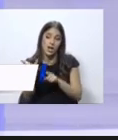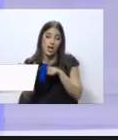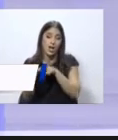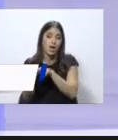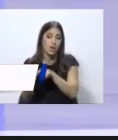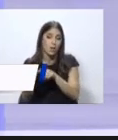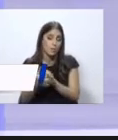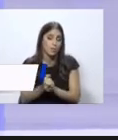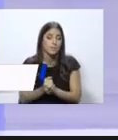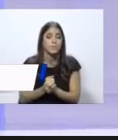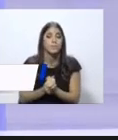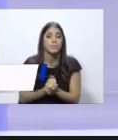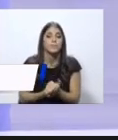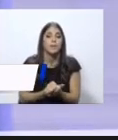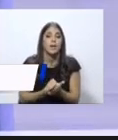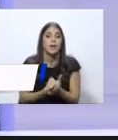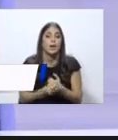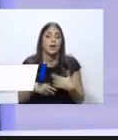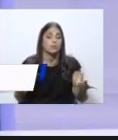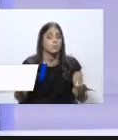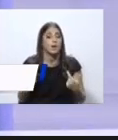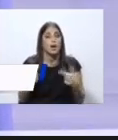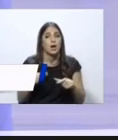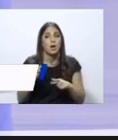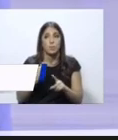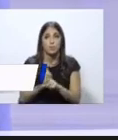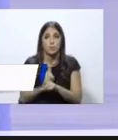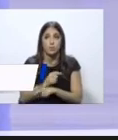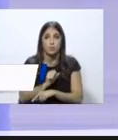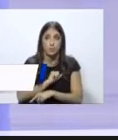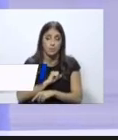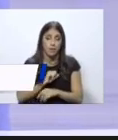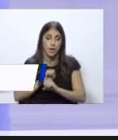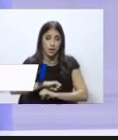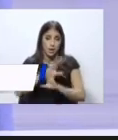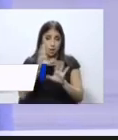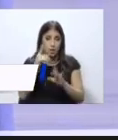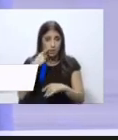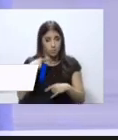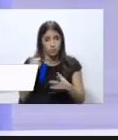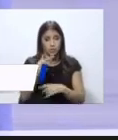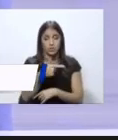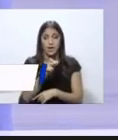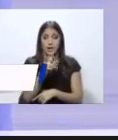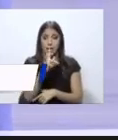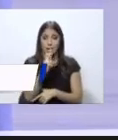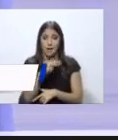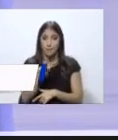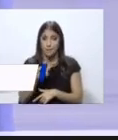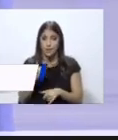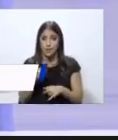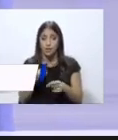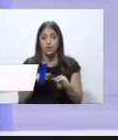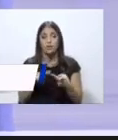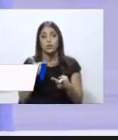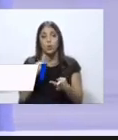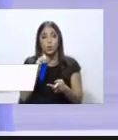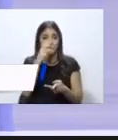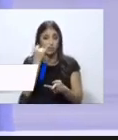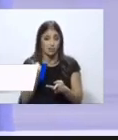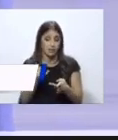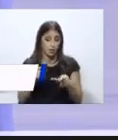essa linhagem. De qualquer maneira, há aqui uma coisa que me parece óbvia, que é o Taremi e o Tony Martínez são os